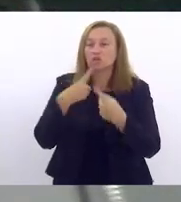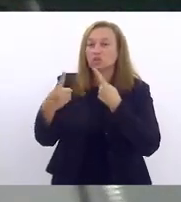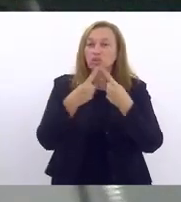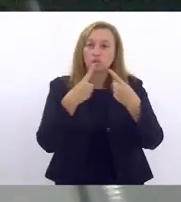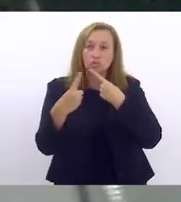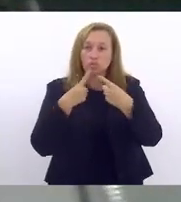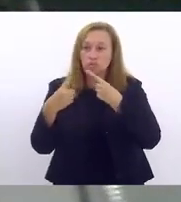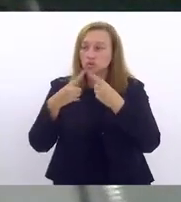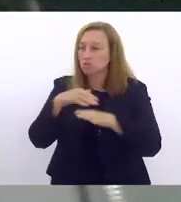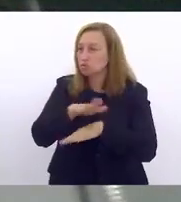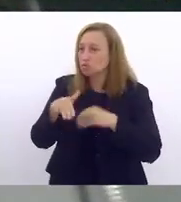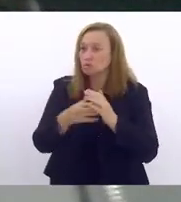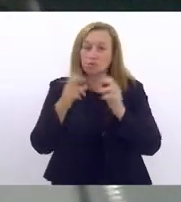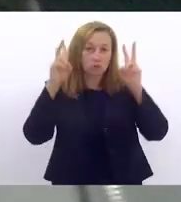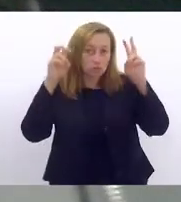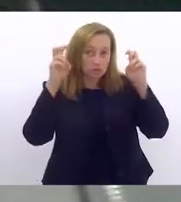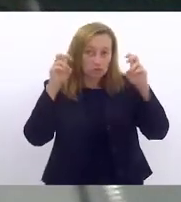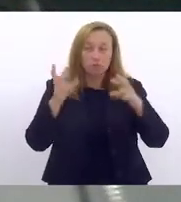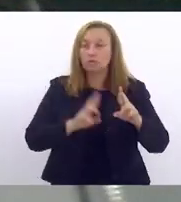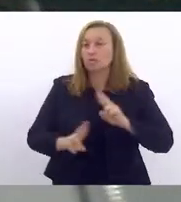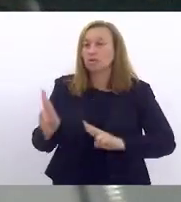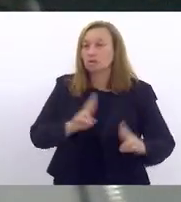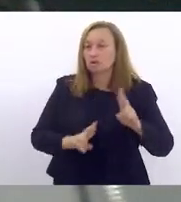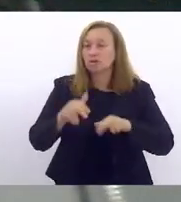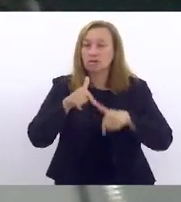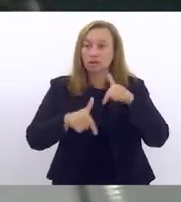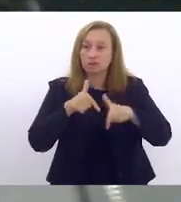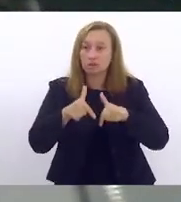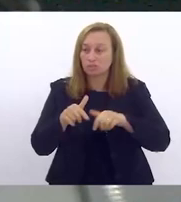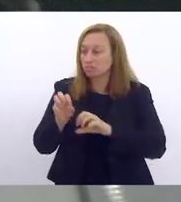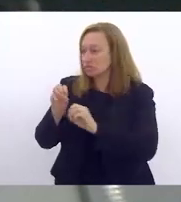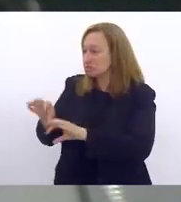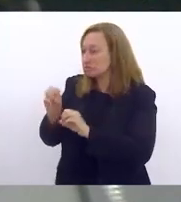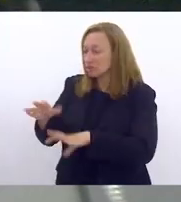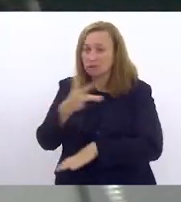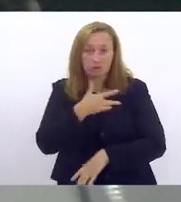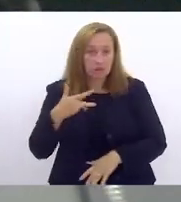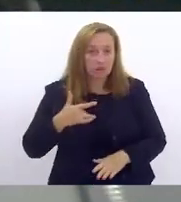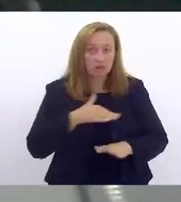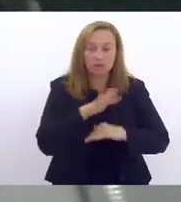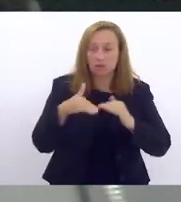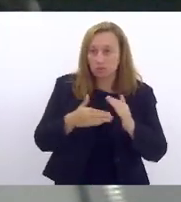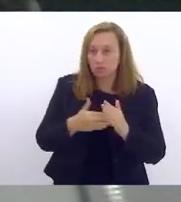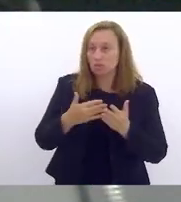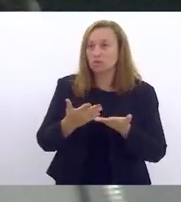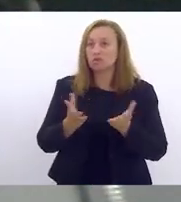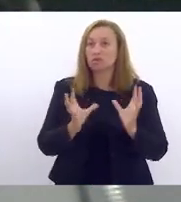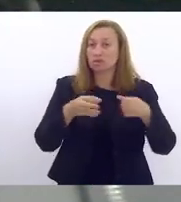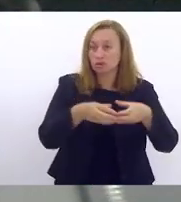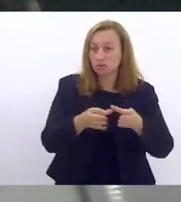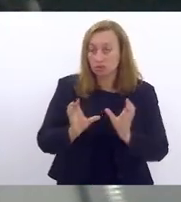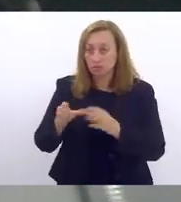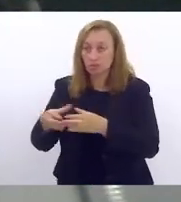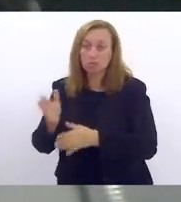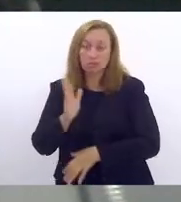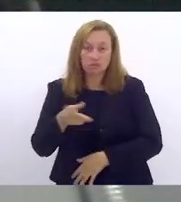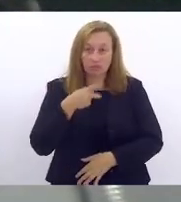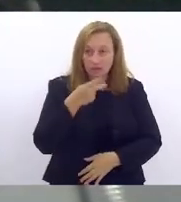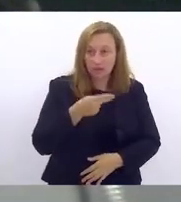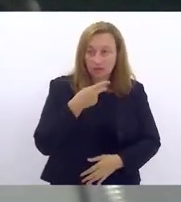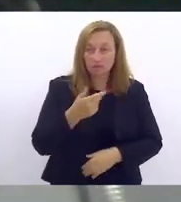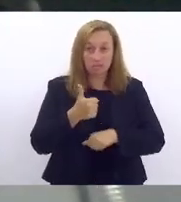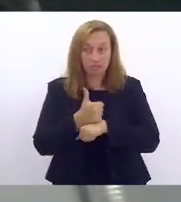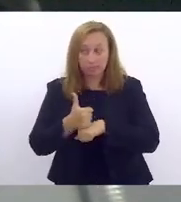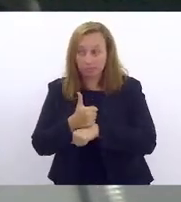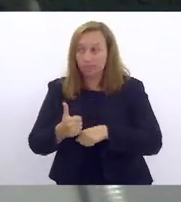discutindo todas as questões que têm relação com trabalho, educação e saúde de todas essas categorias